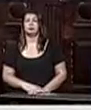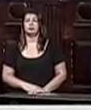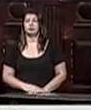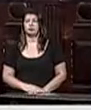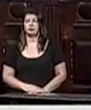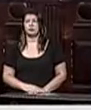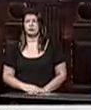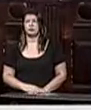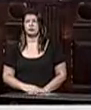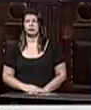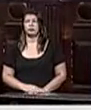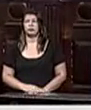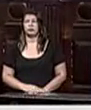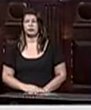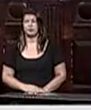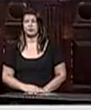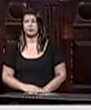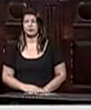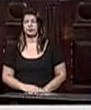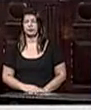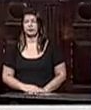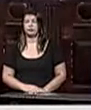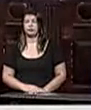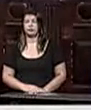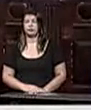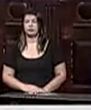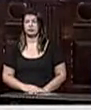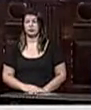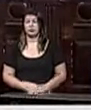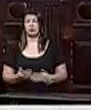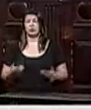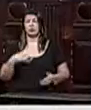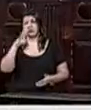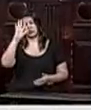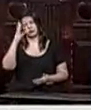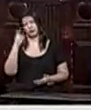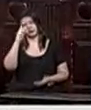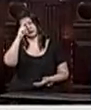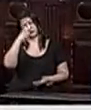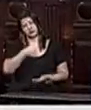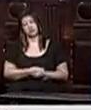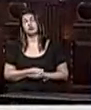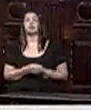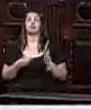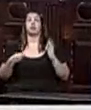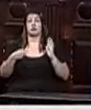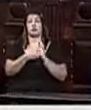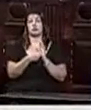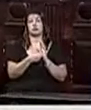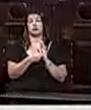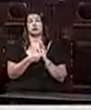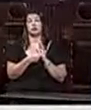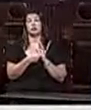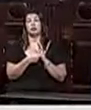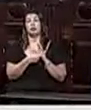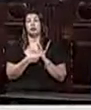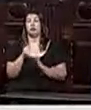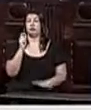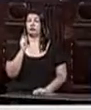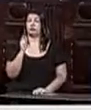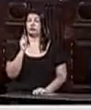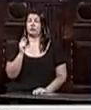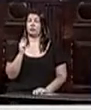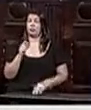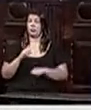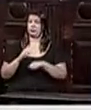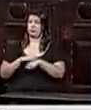eu venho à tribuna fazer esta denúncia de que, a partir de um